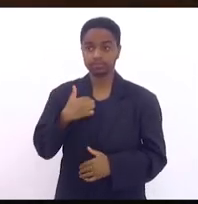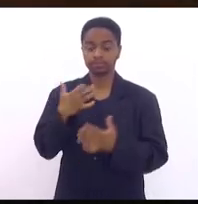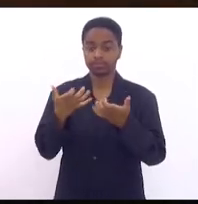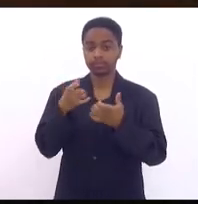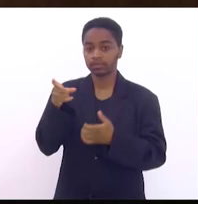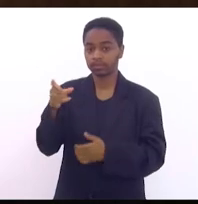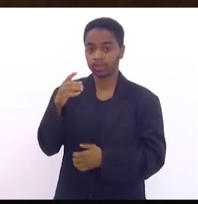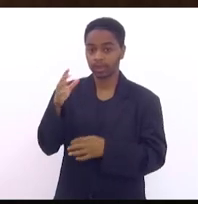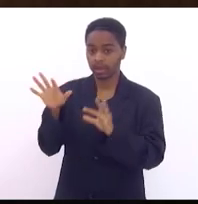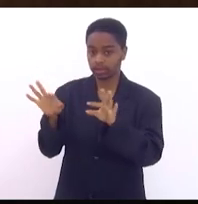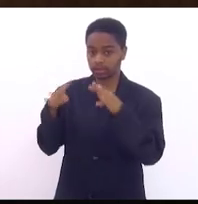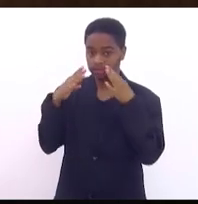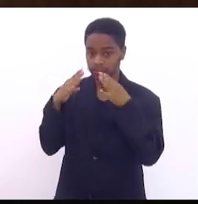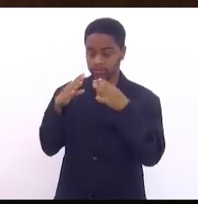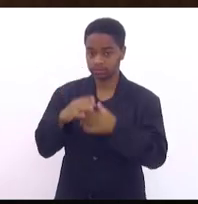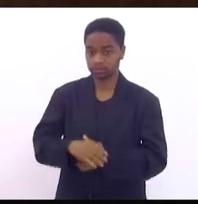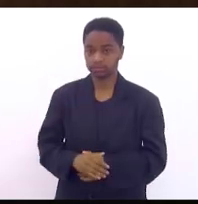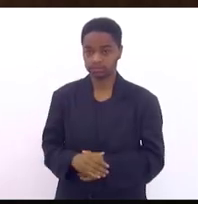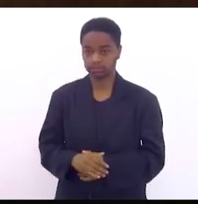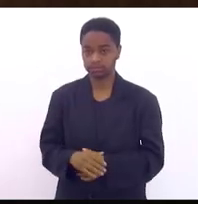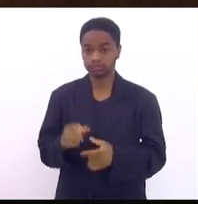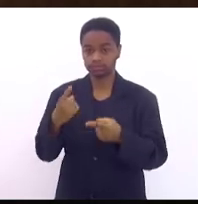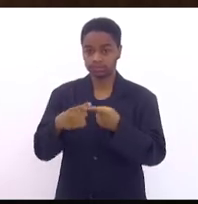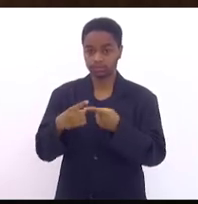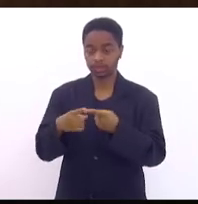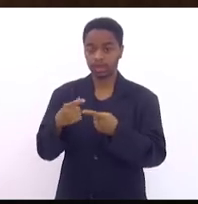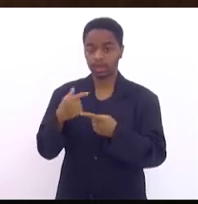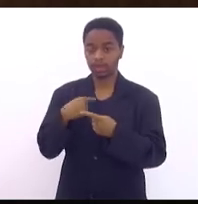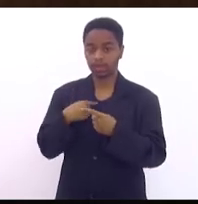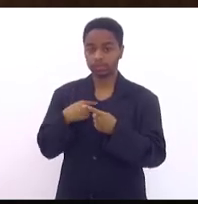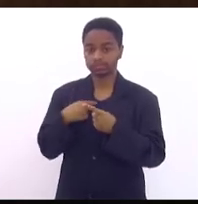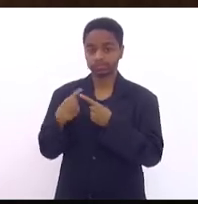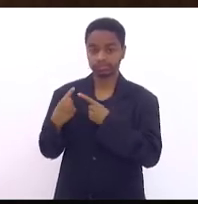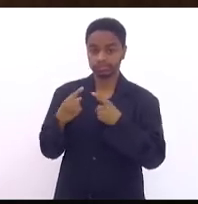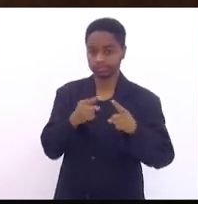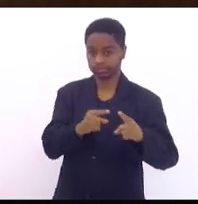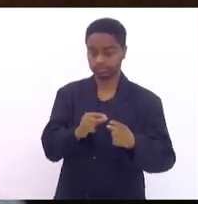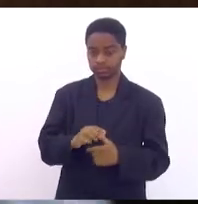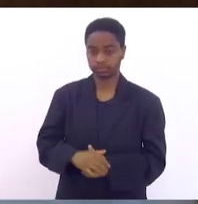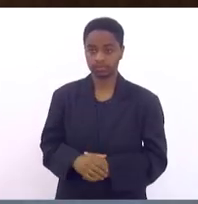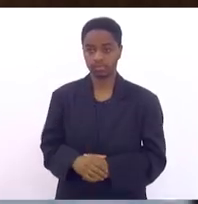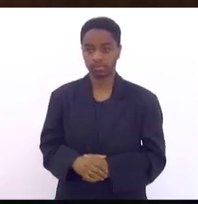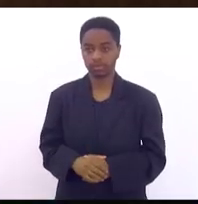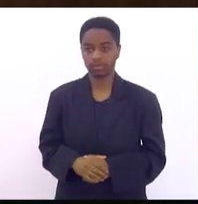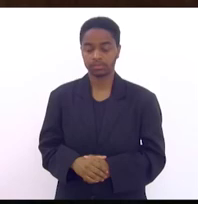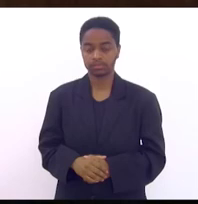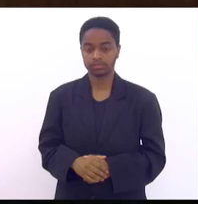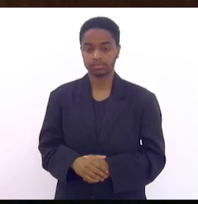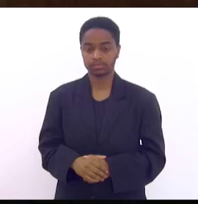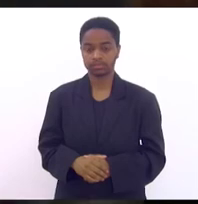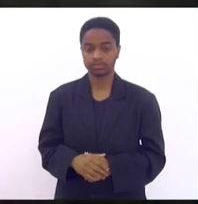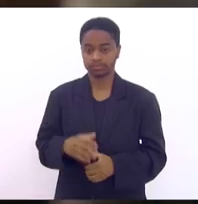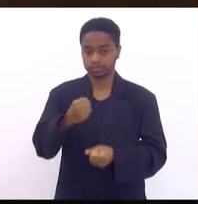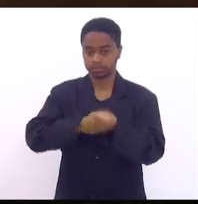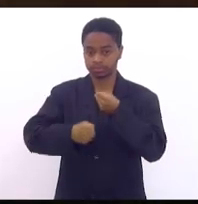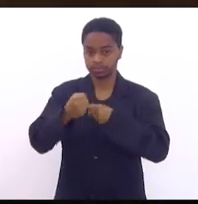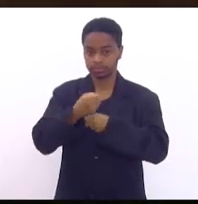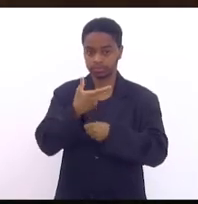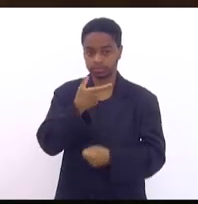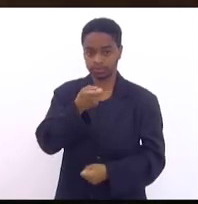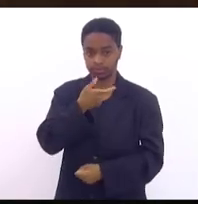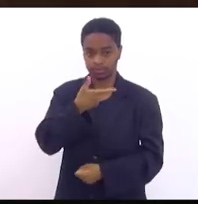prestasse atenção, que eu vou contestar Vossa Excelência. No ano de